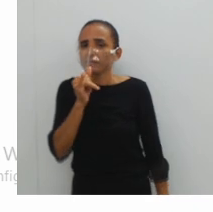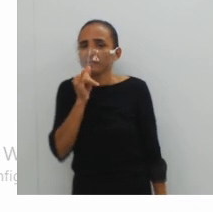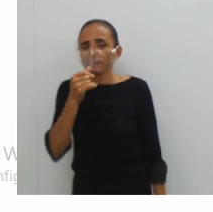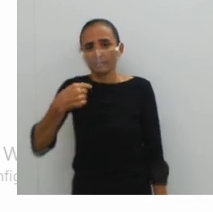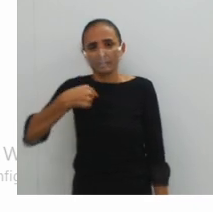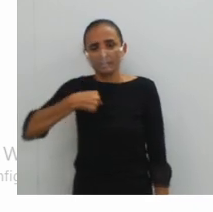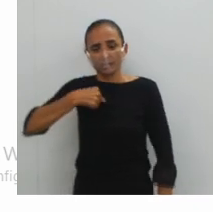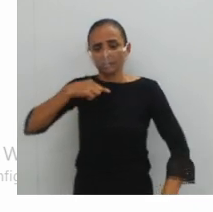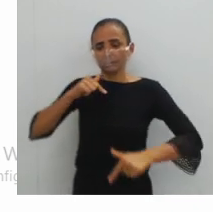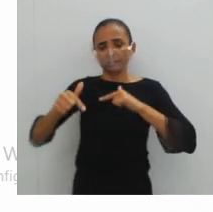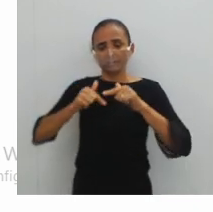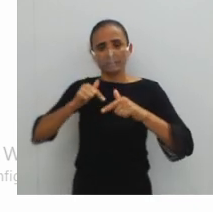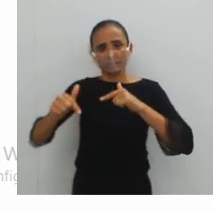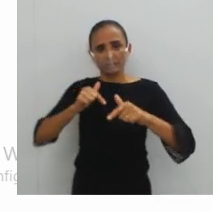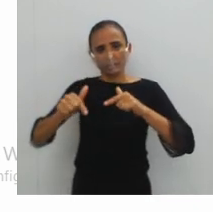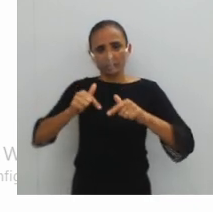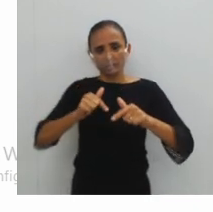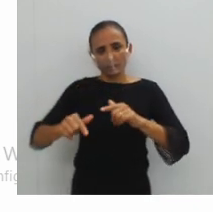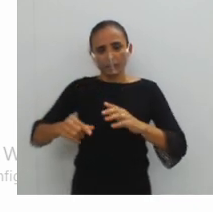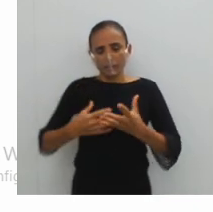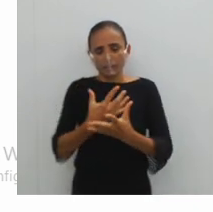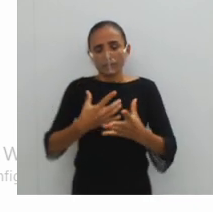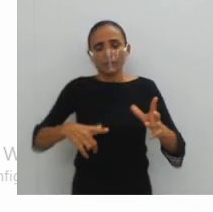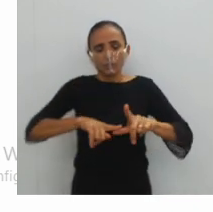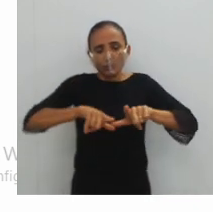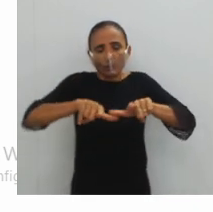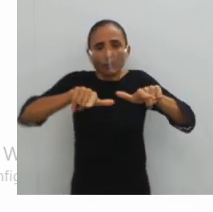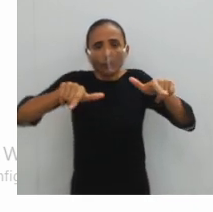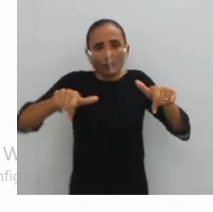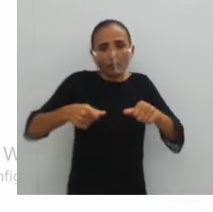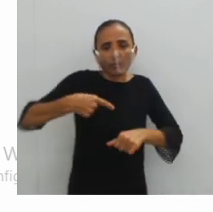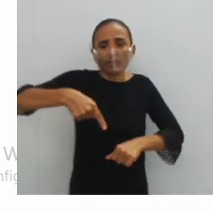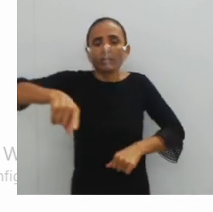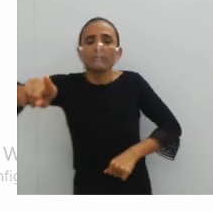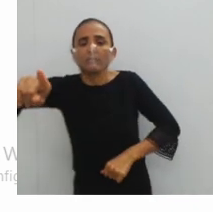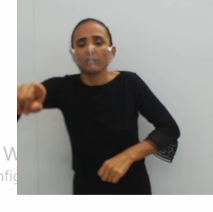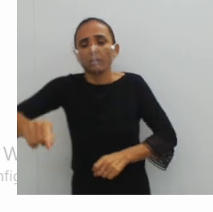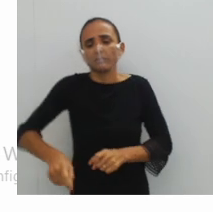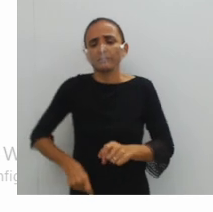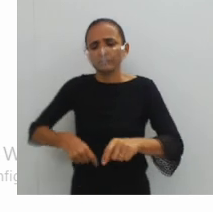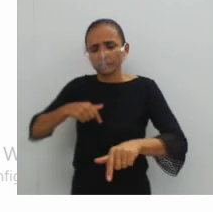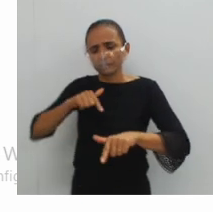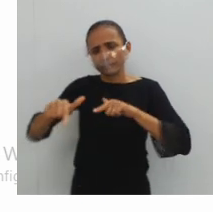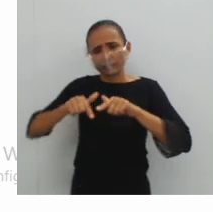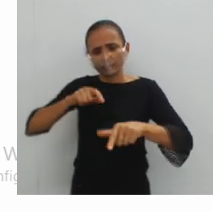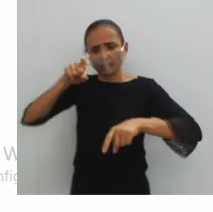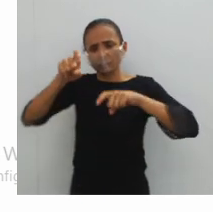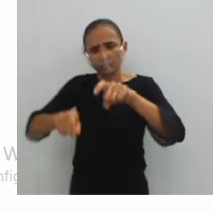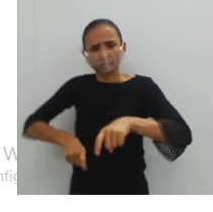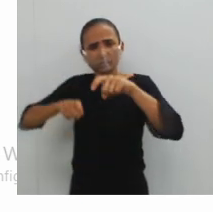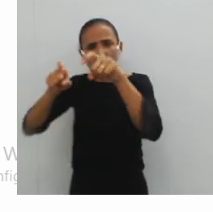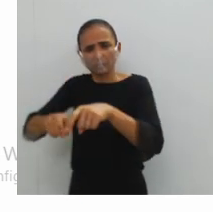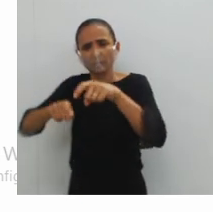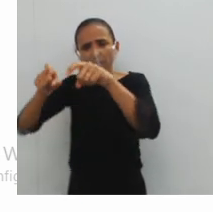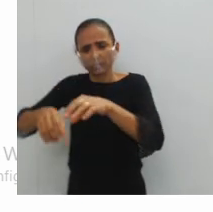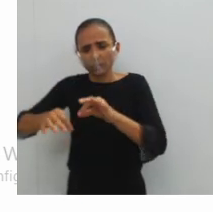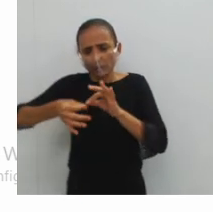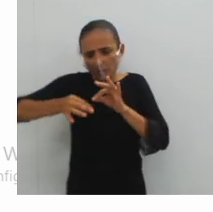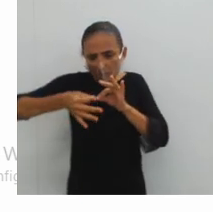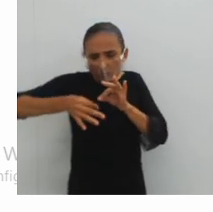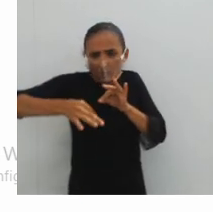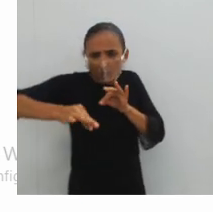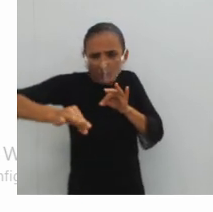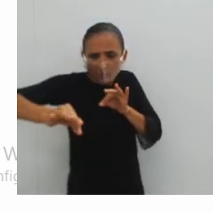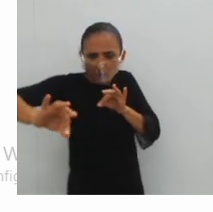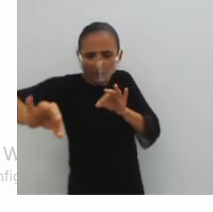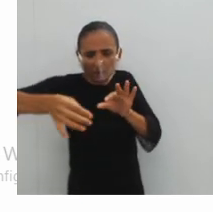eu trabalho no sertão, moro no sertão e vou trabalhar no corte da cana. Então, eu migro no período onde vai ter